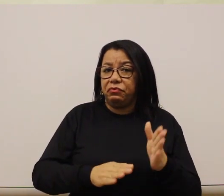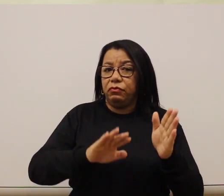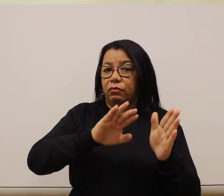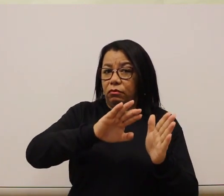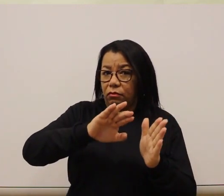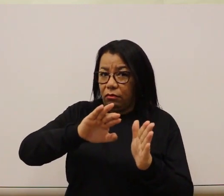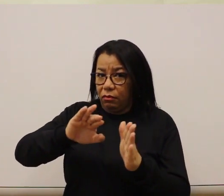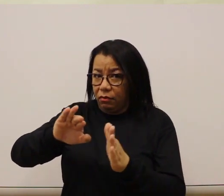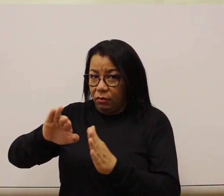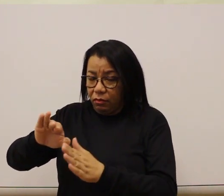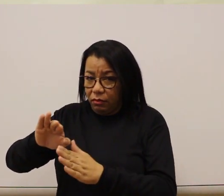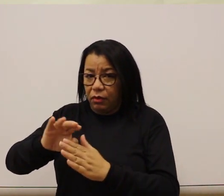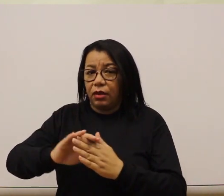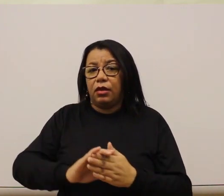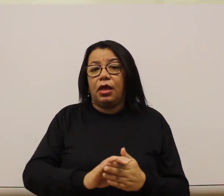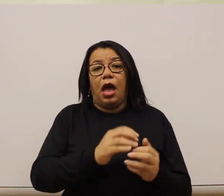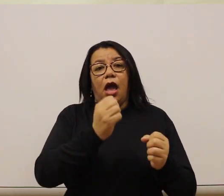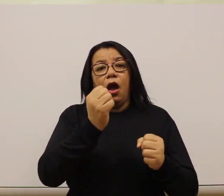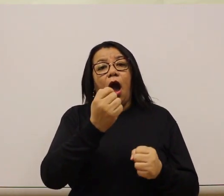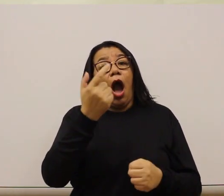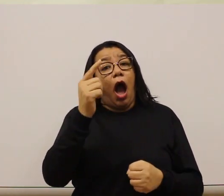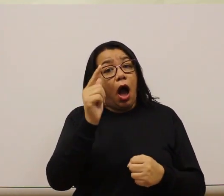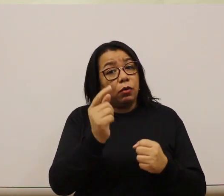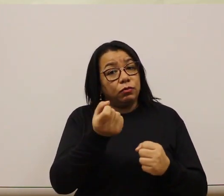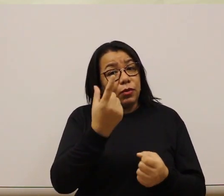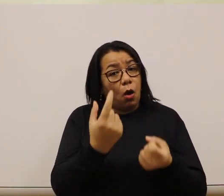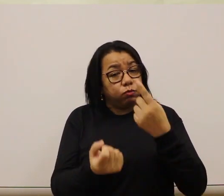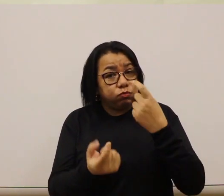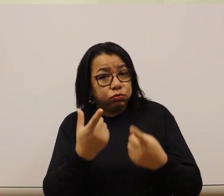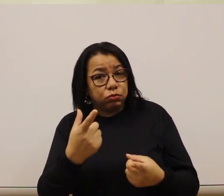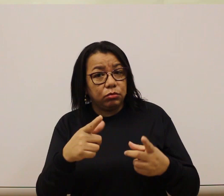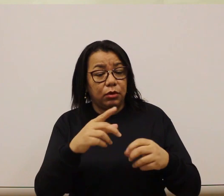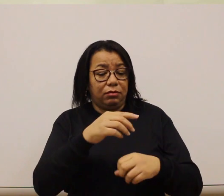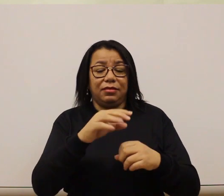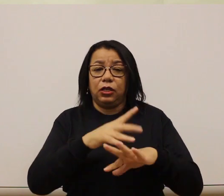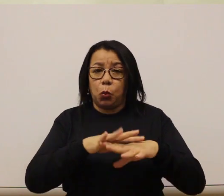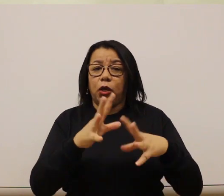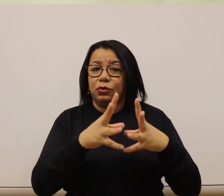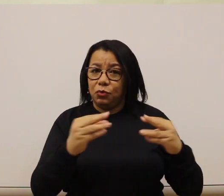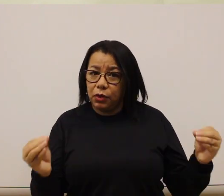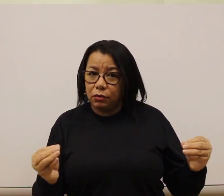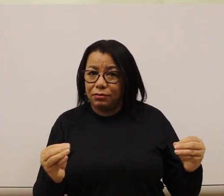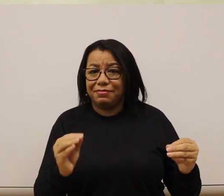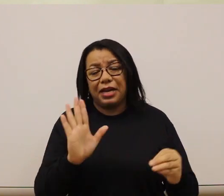860.875 curados. E, infelizmente, temos uma perda de